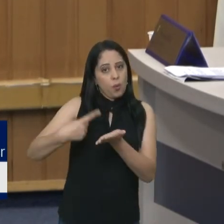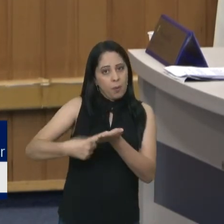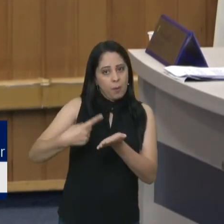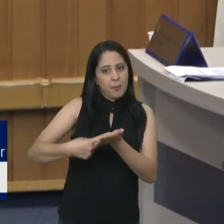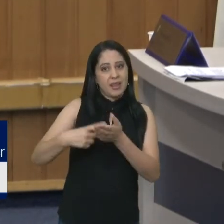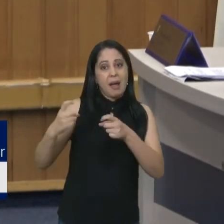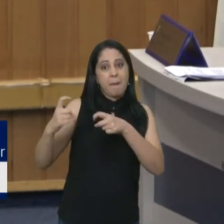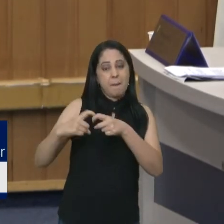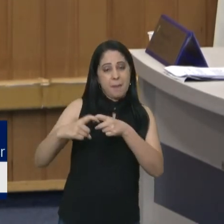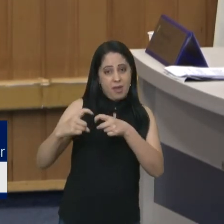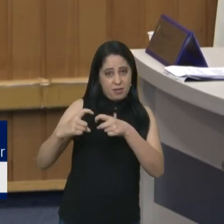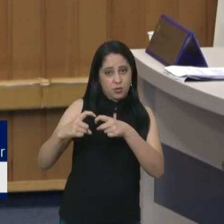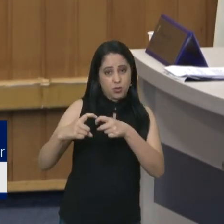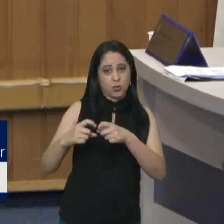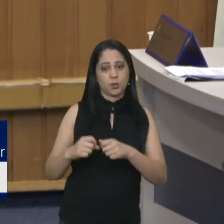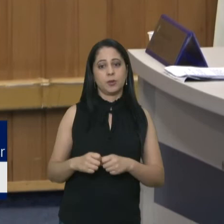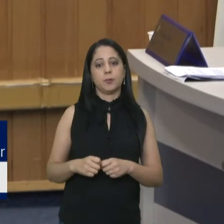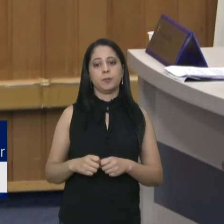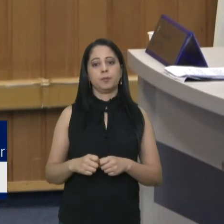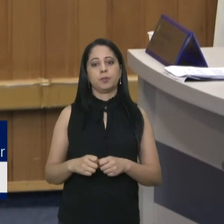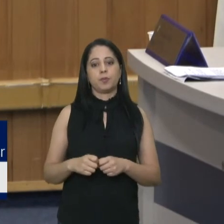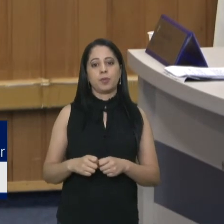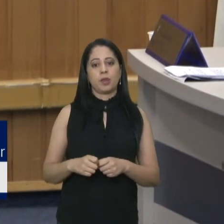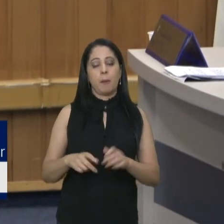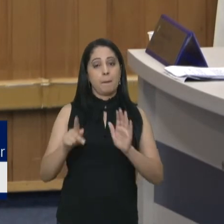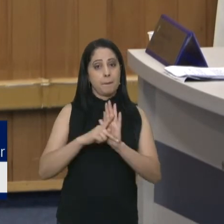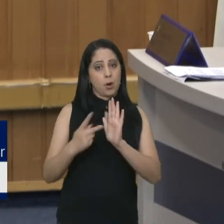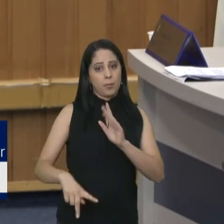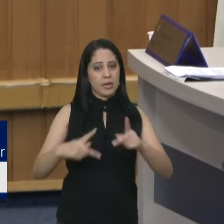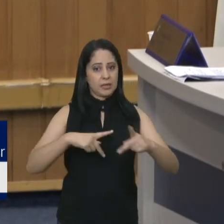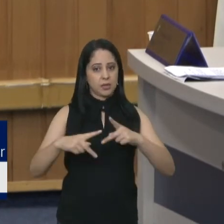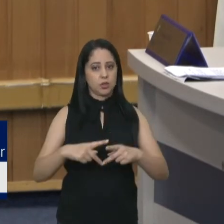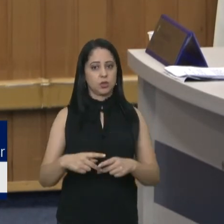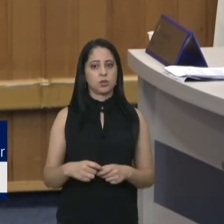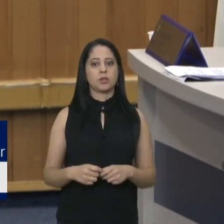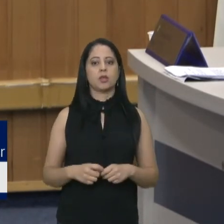de Consultas de São José dos Campos, né?